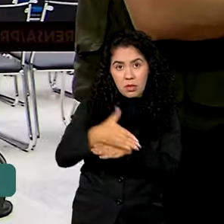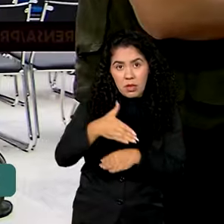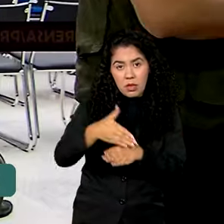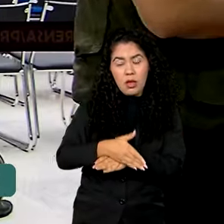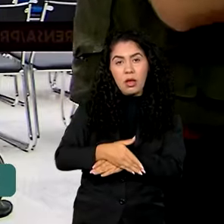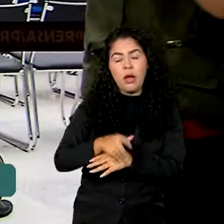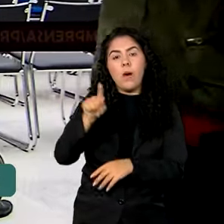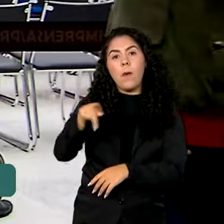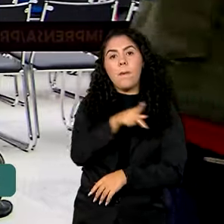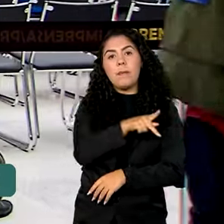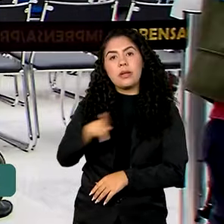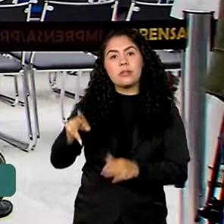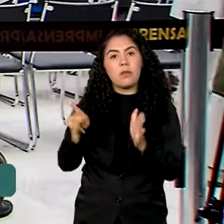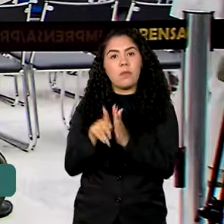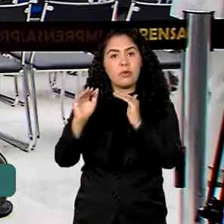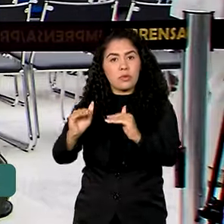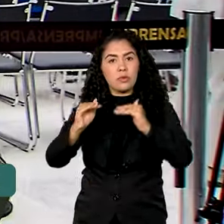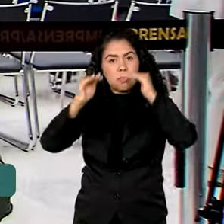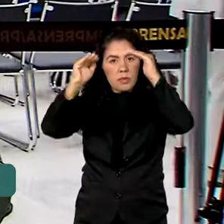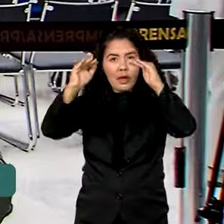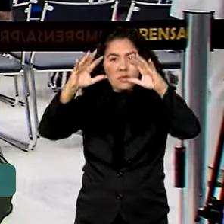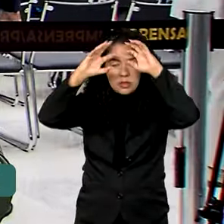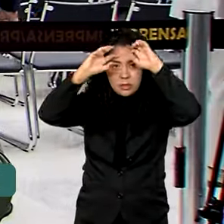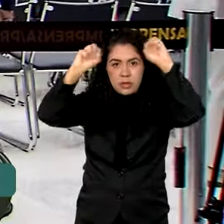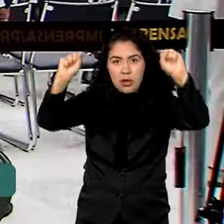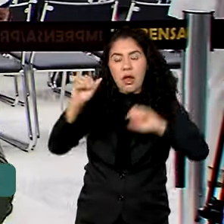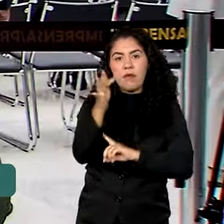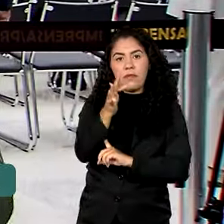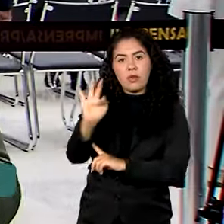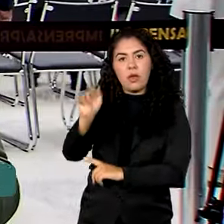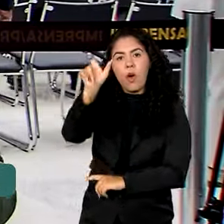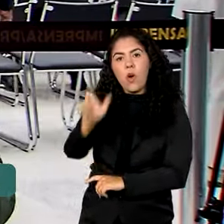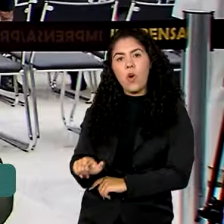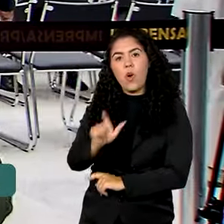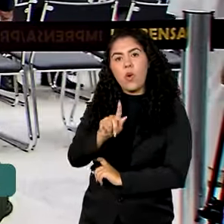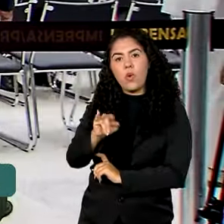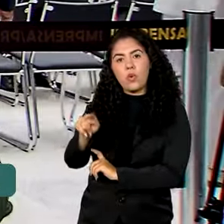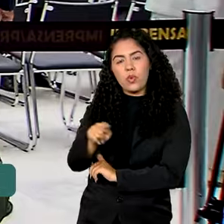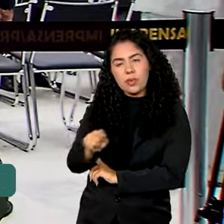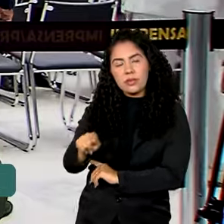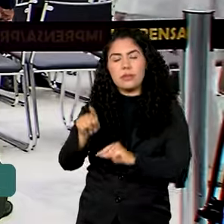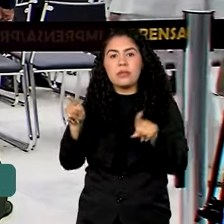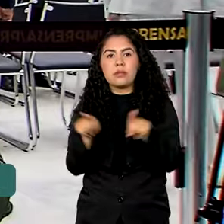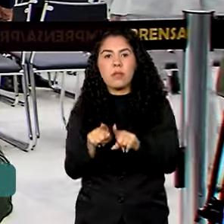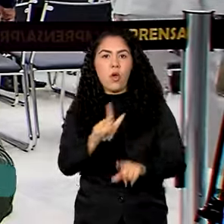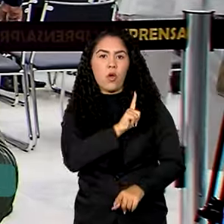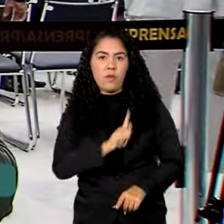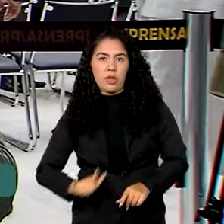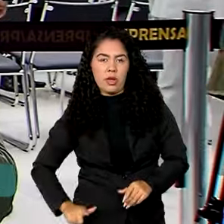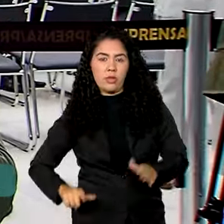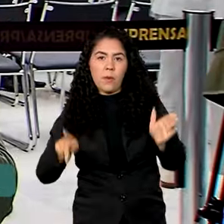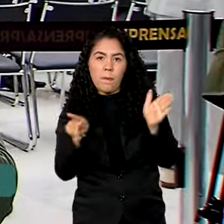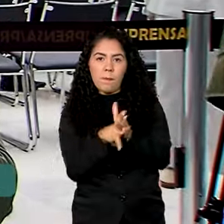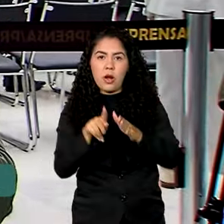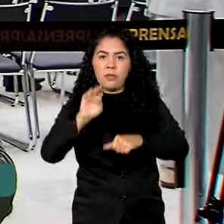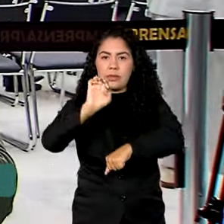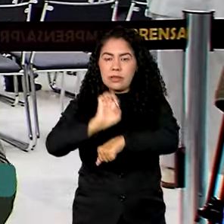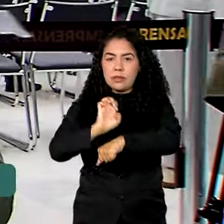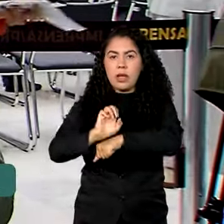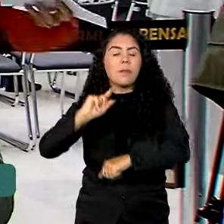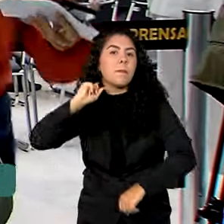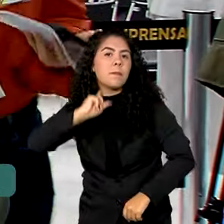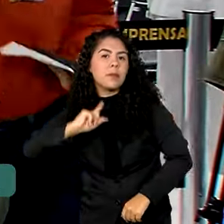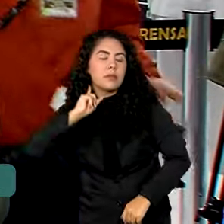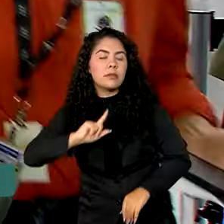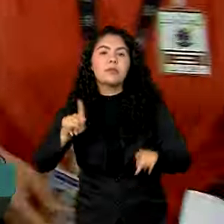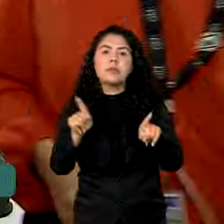Brasília, o presidente do Supremo Tribunal Federal, STF, Luiz Roberto Barroso, também o governador de Minas Gerais, Romeu Zema,